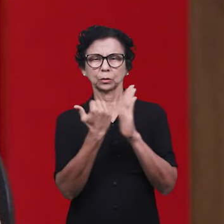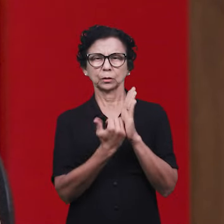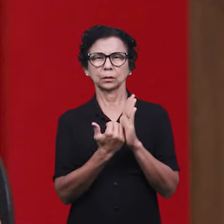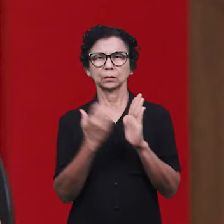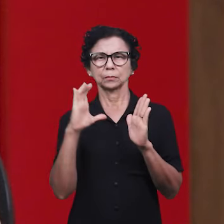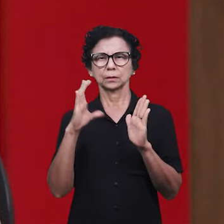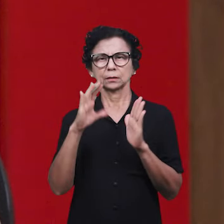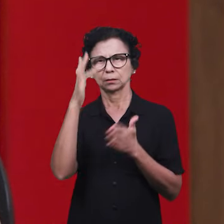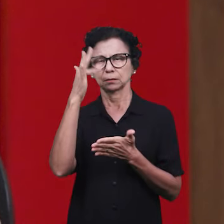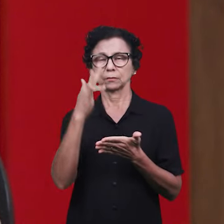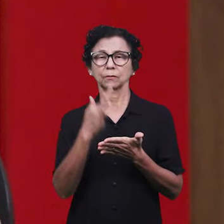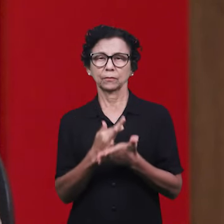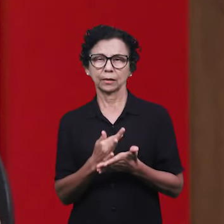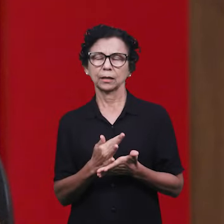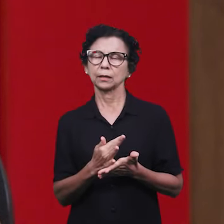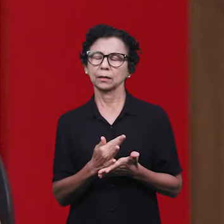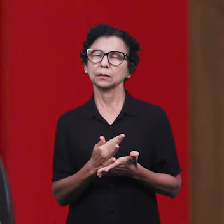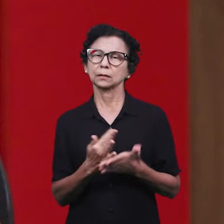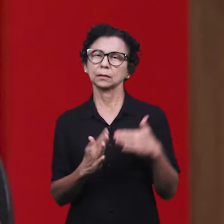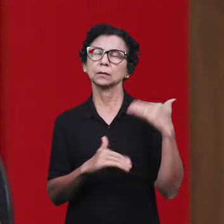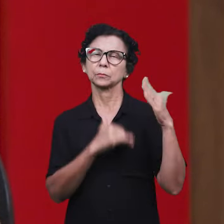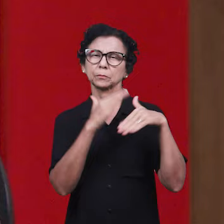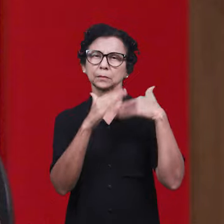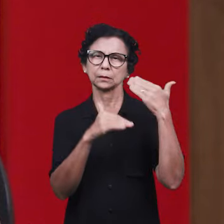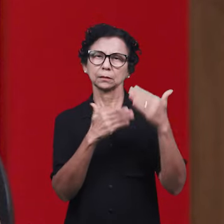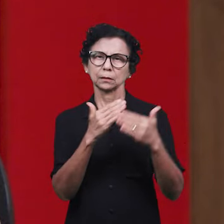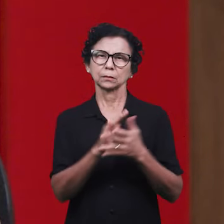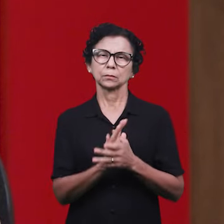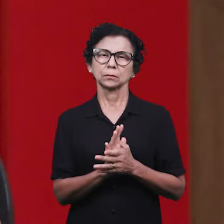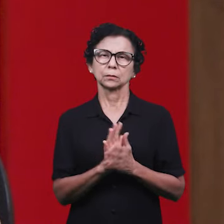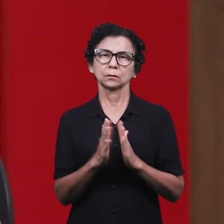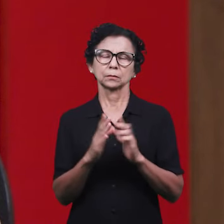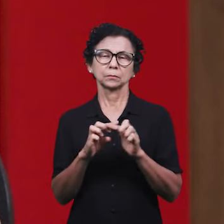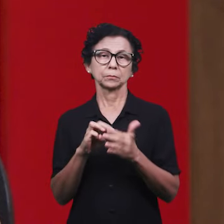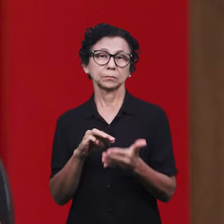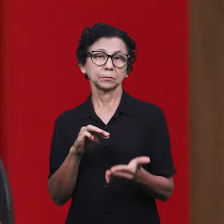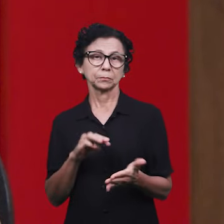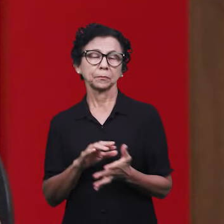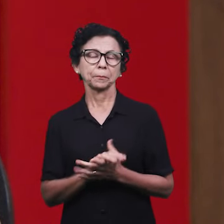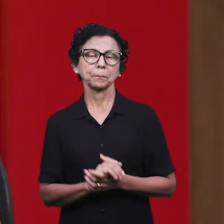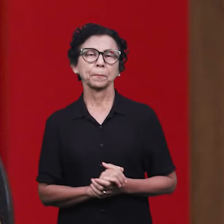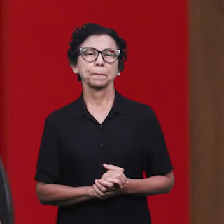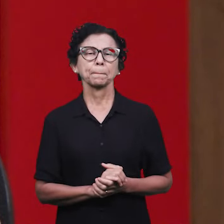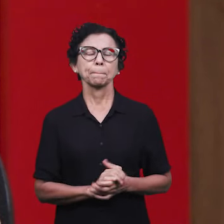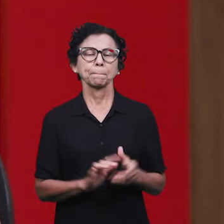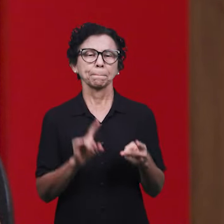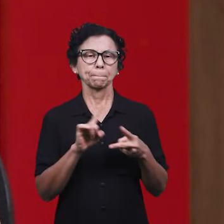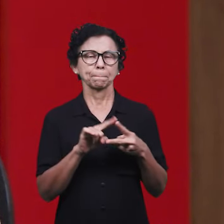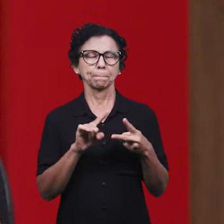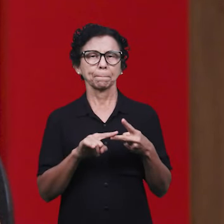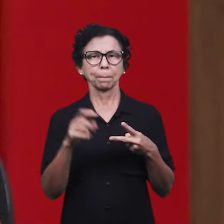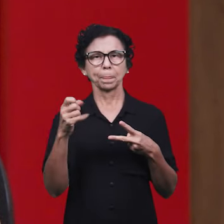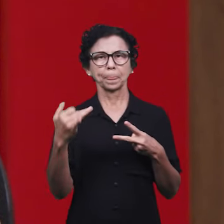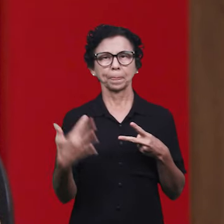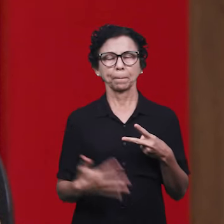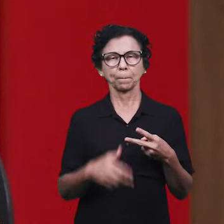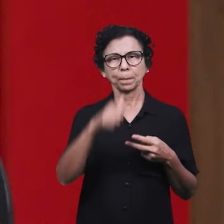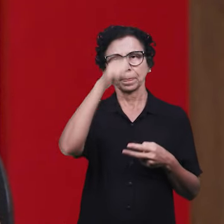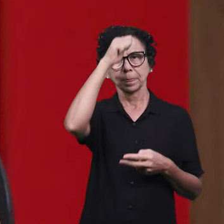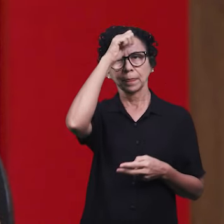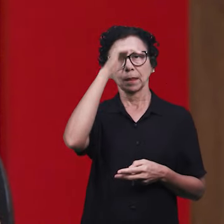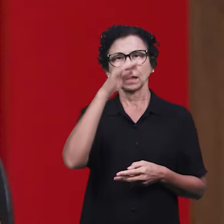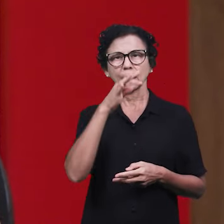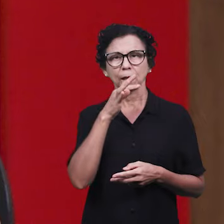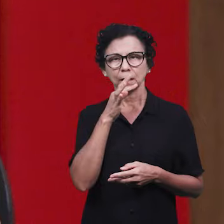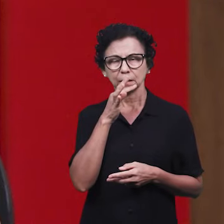aqui, né, no nosso meio, na Igreja Cristã Maranata. Mas ele colocou dois pontos, a questão do ateísmo